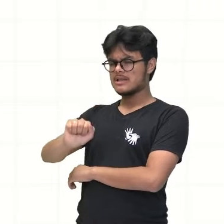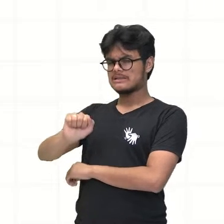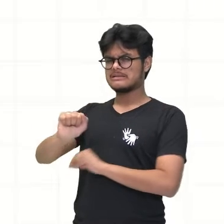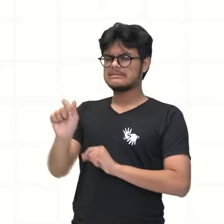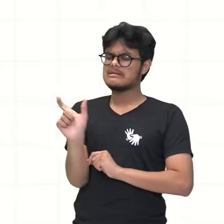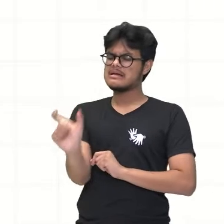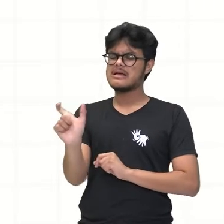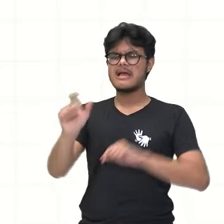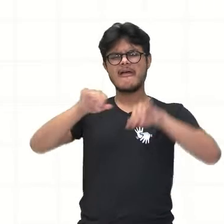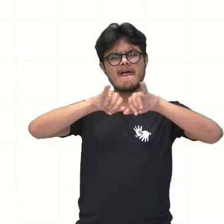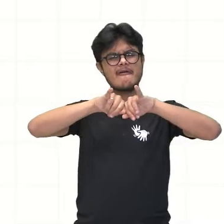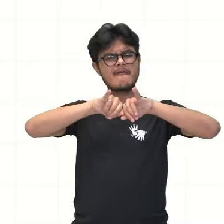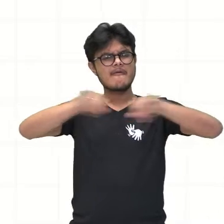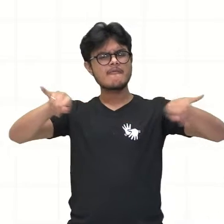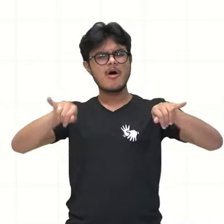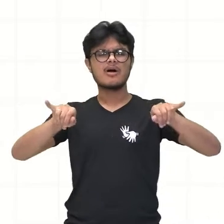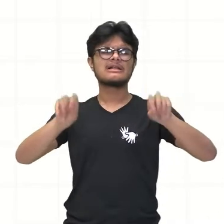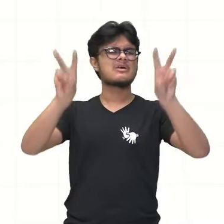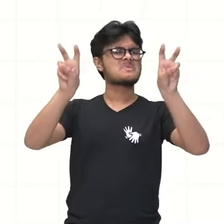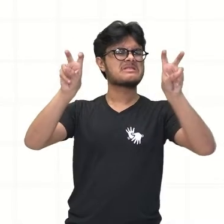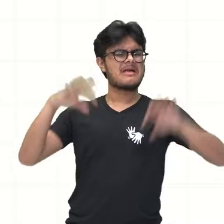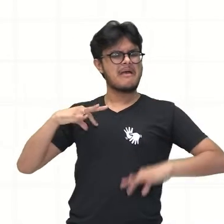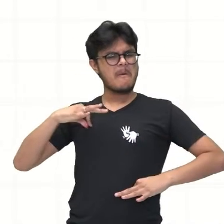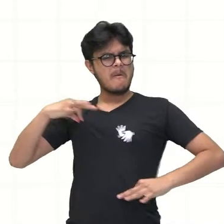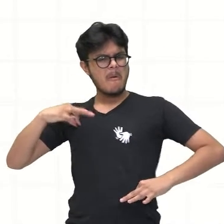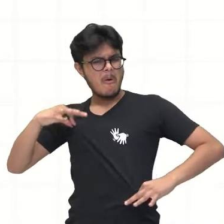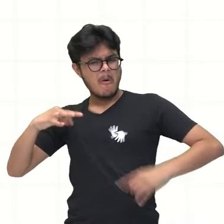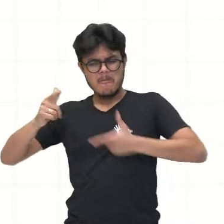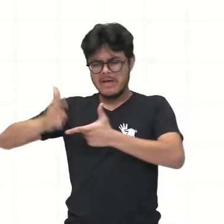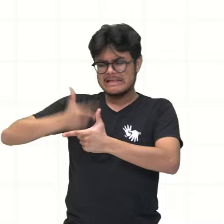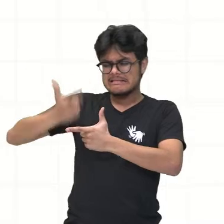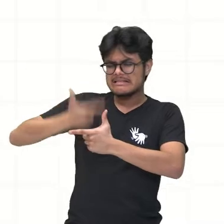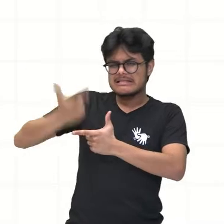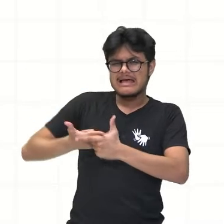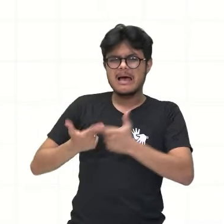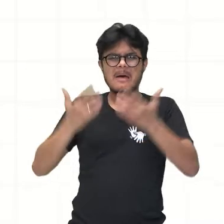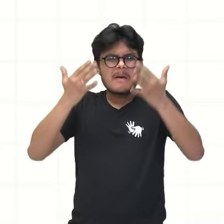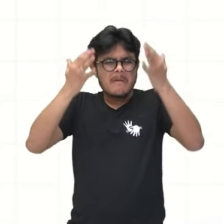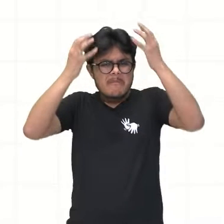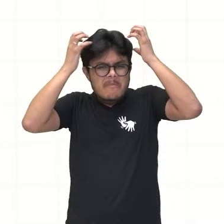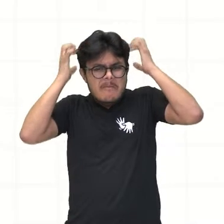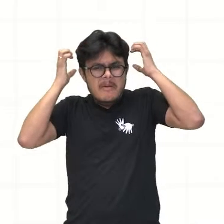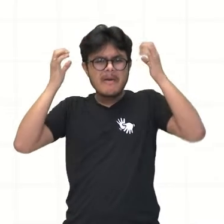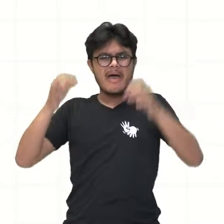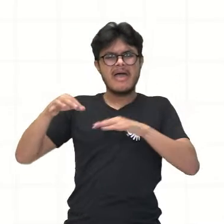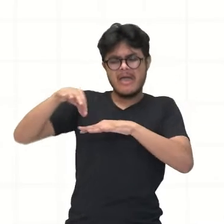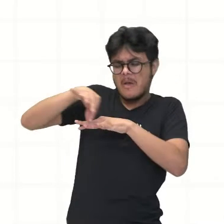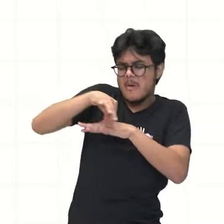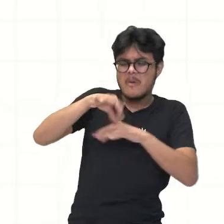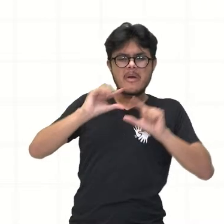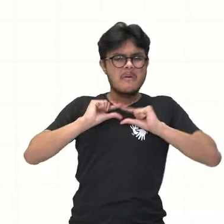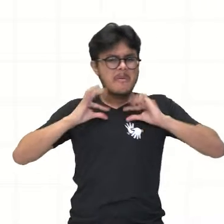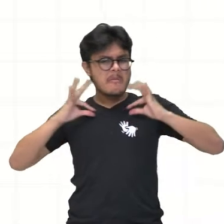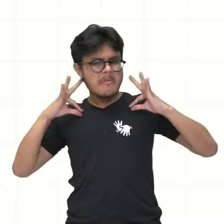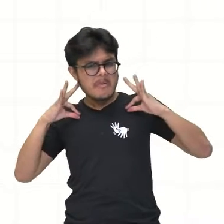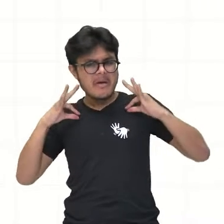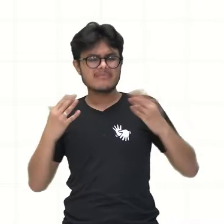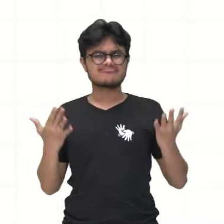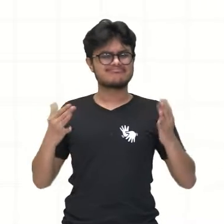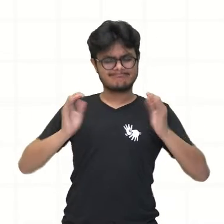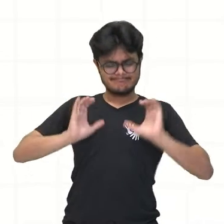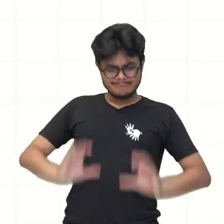dia, de moda referente à roupa, sapato, cabelo, uma joia, enfim, um estilo,